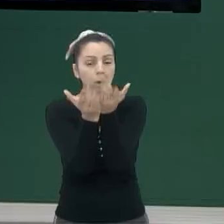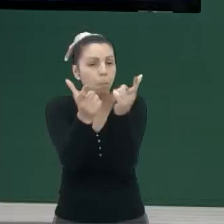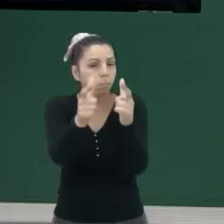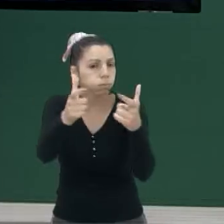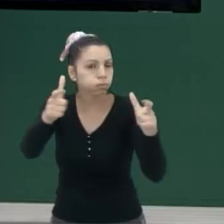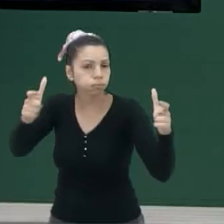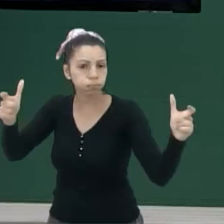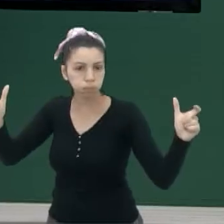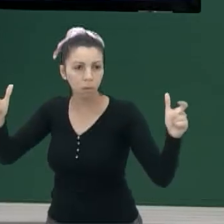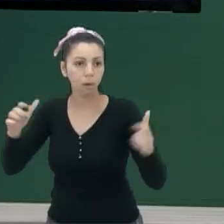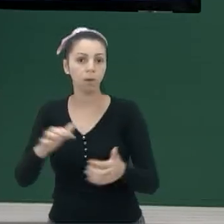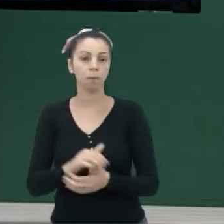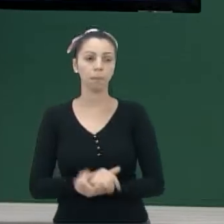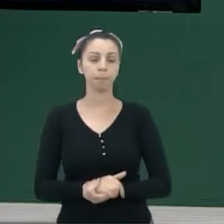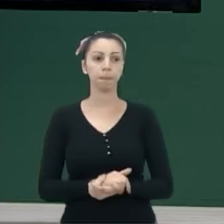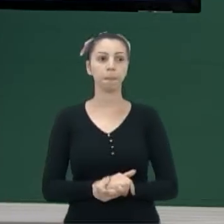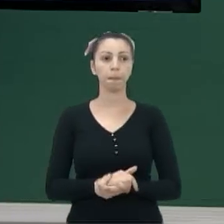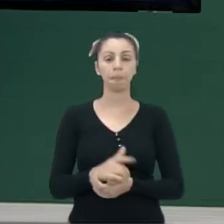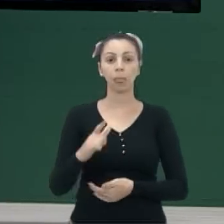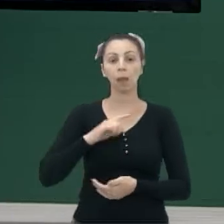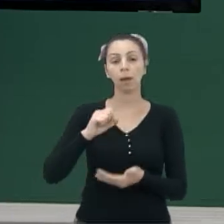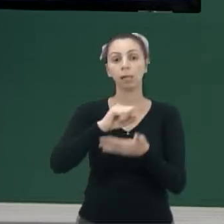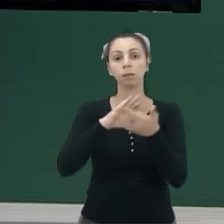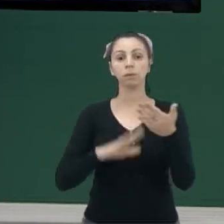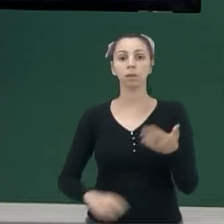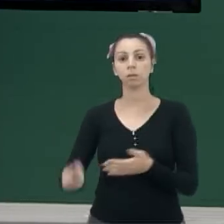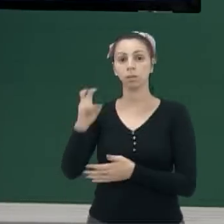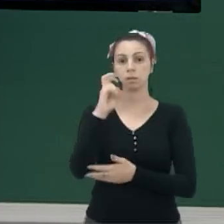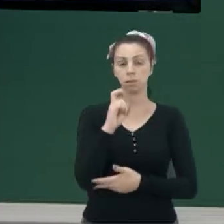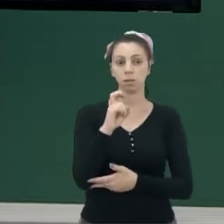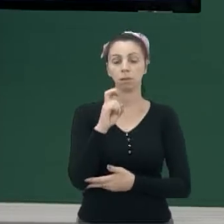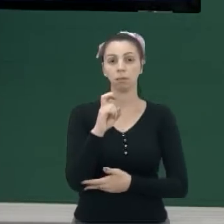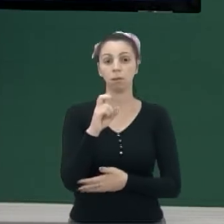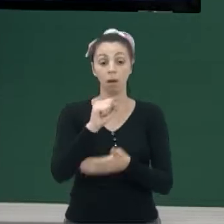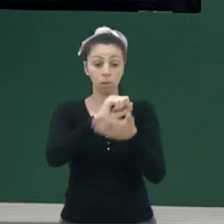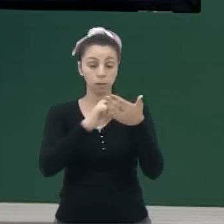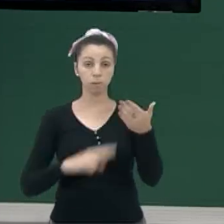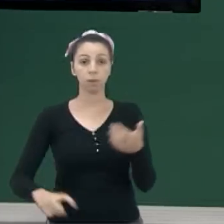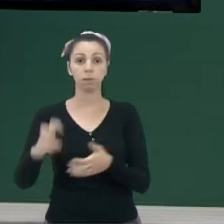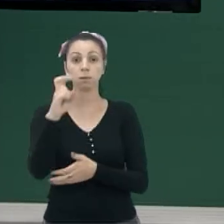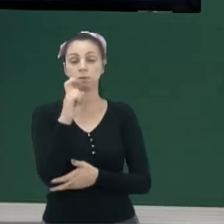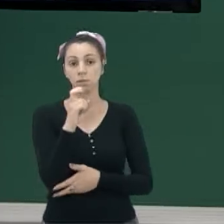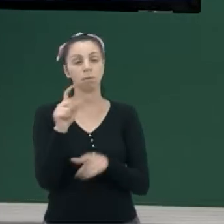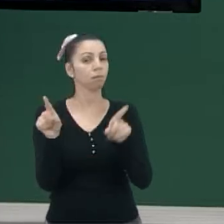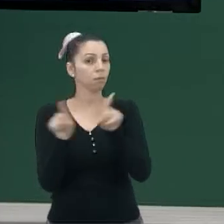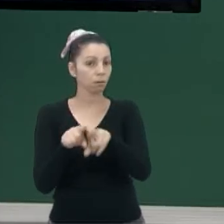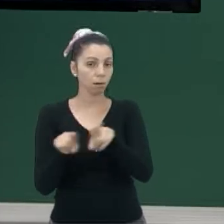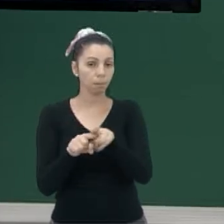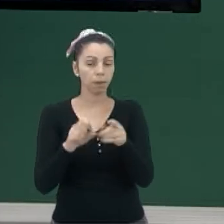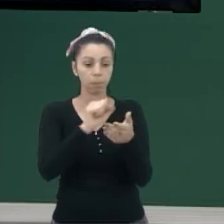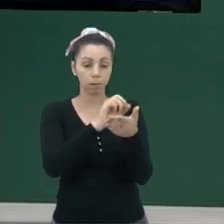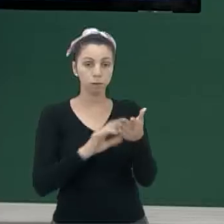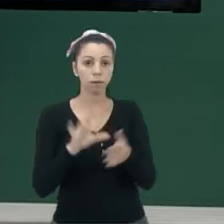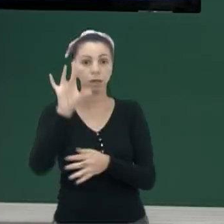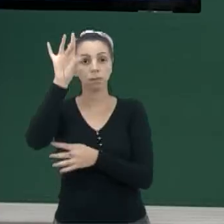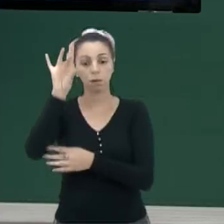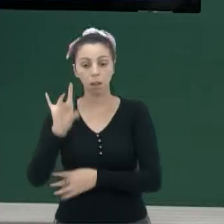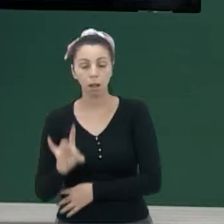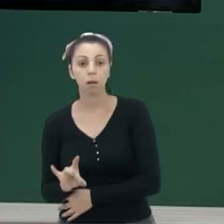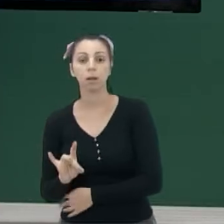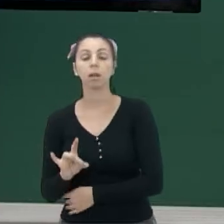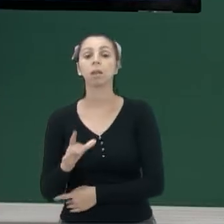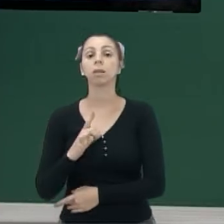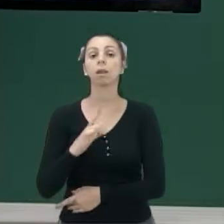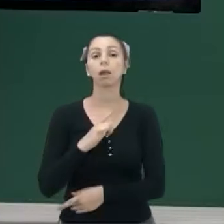coisa. Daí a atividade número 5. A atividade número 5 também é uma atividade de múltipla escolha, então eu vou dar